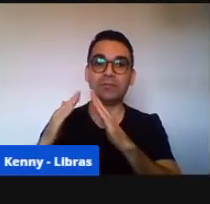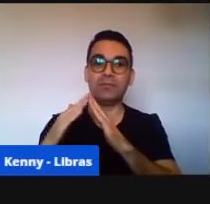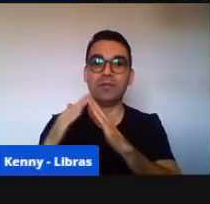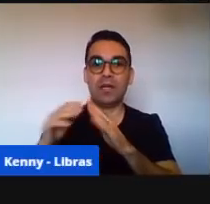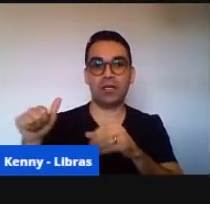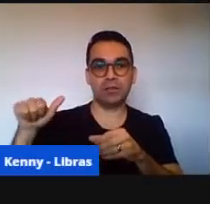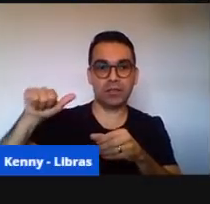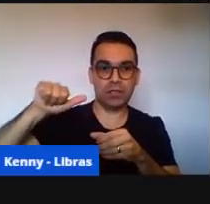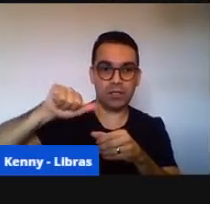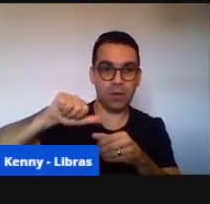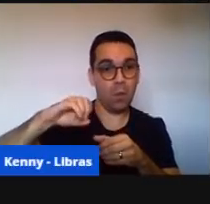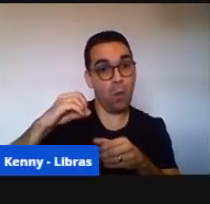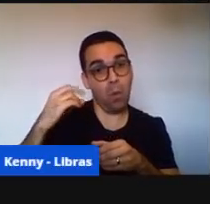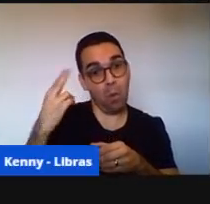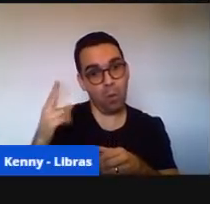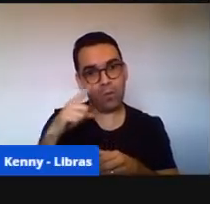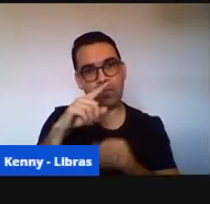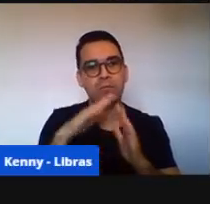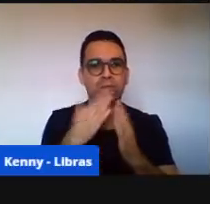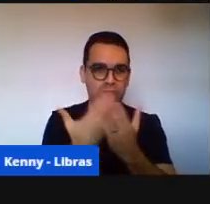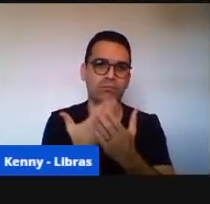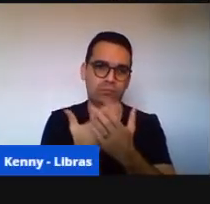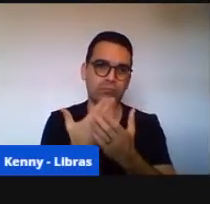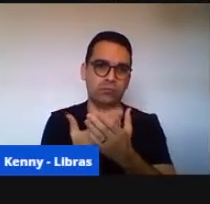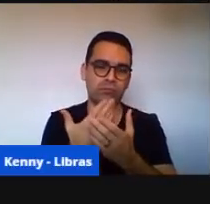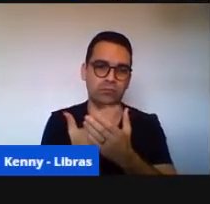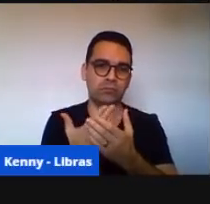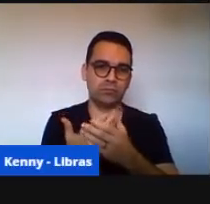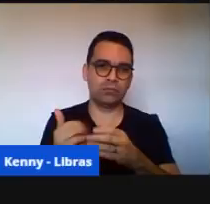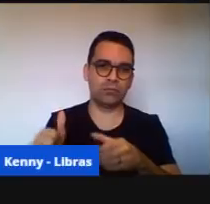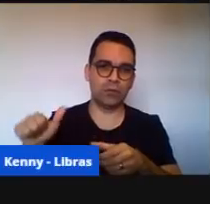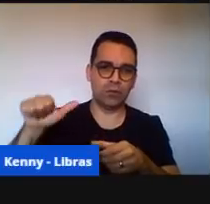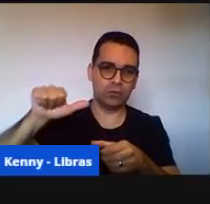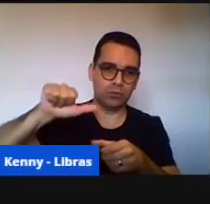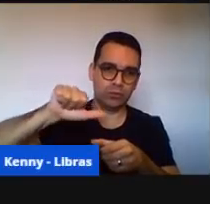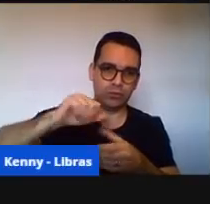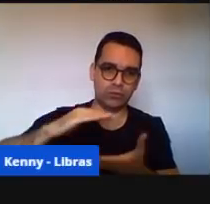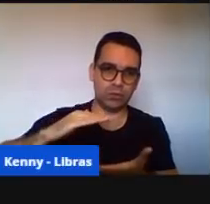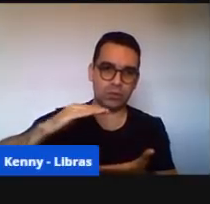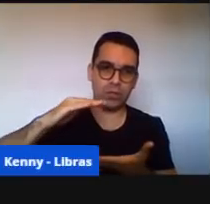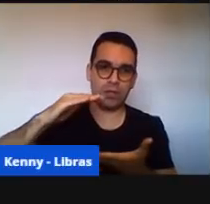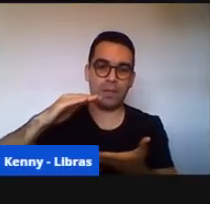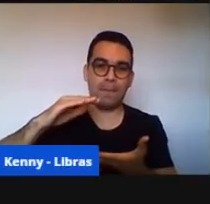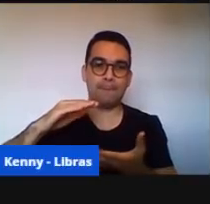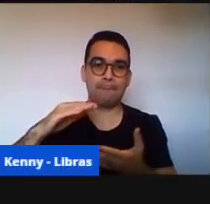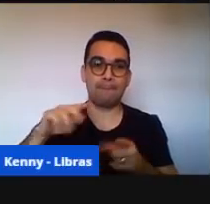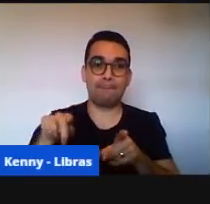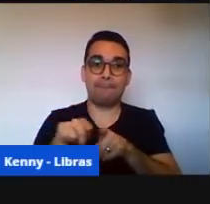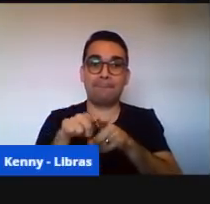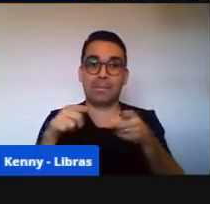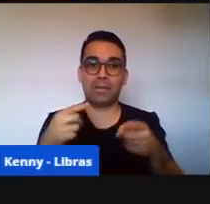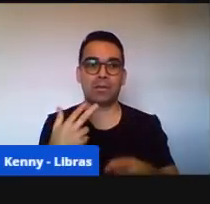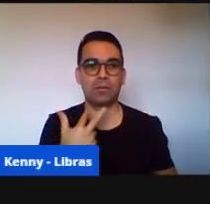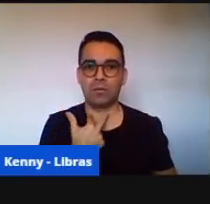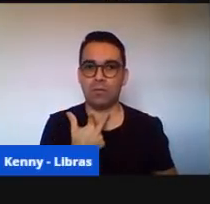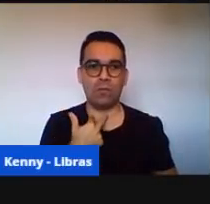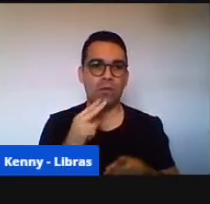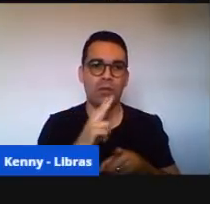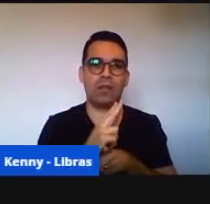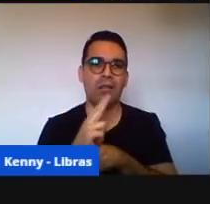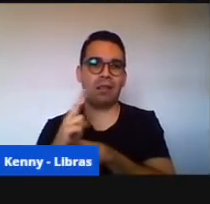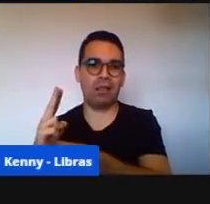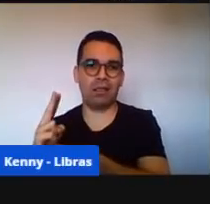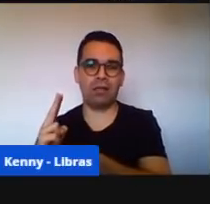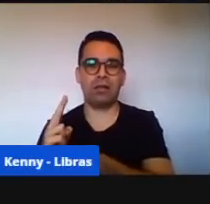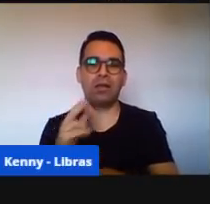E caso a criança esqueça em casa, né, a gente precisa ficar atento. Às vezes a criança não vai falar que esqueceu, ficar